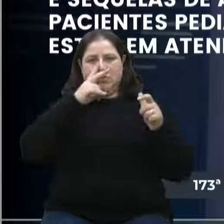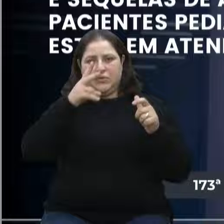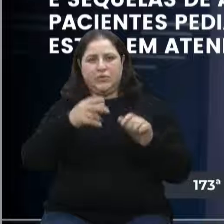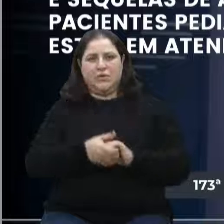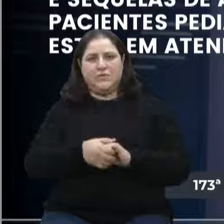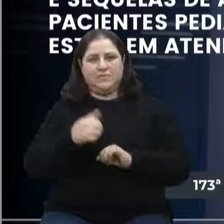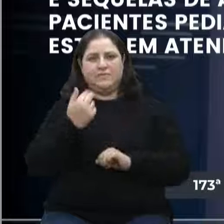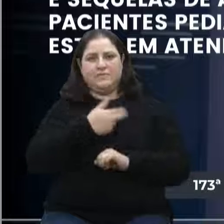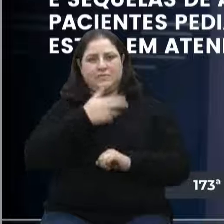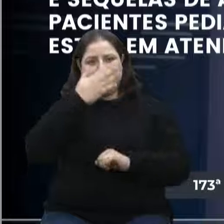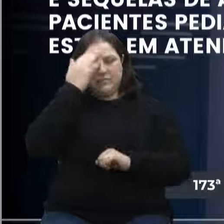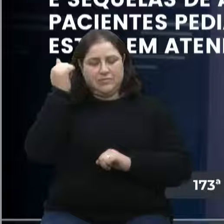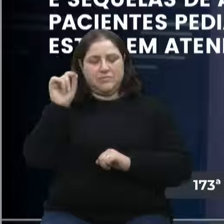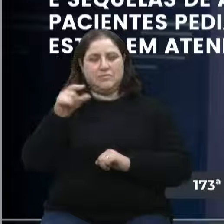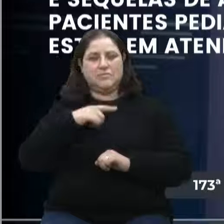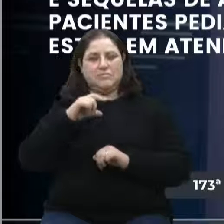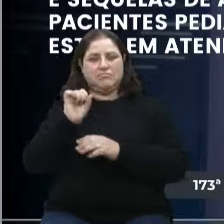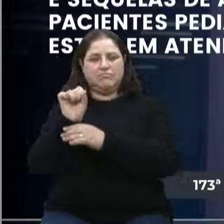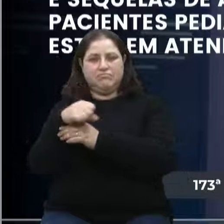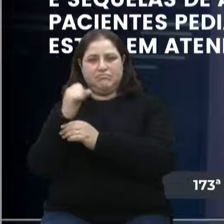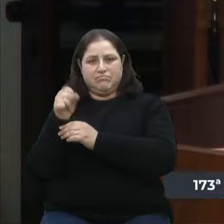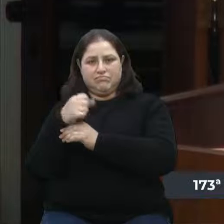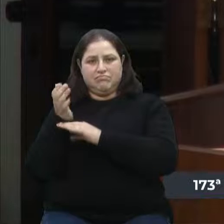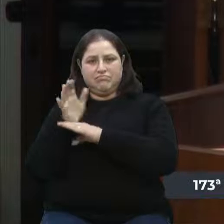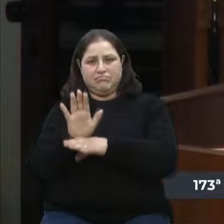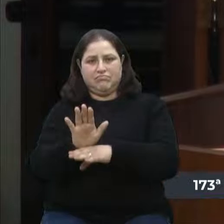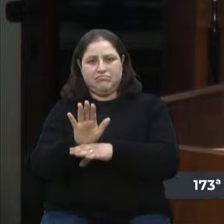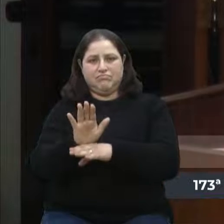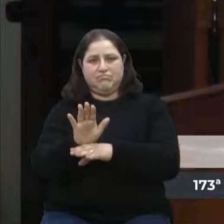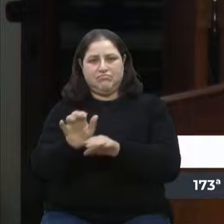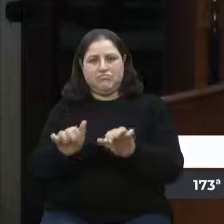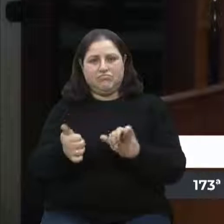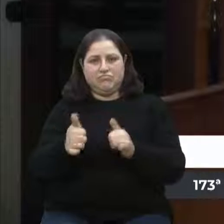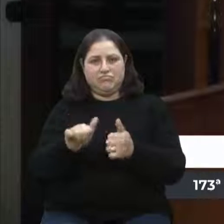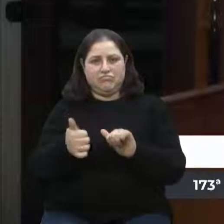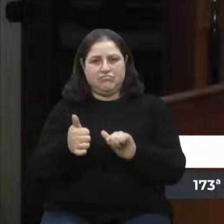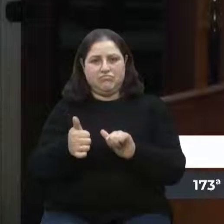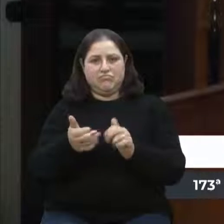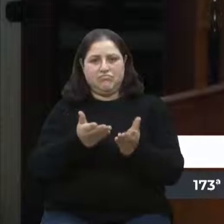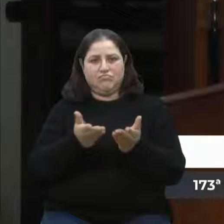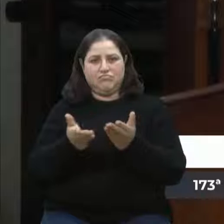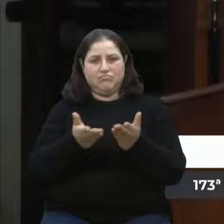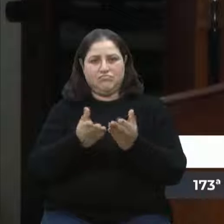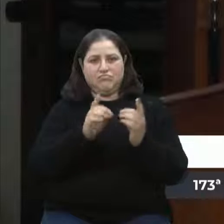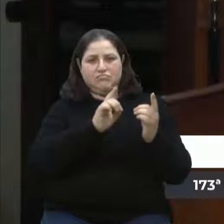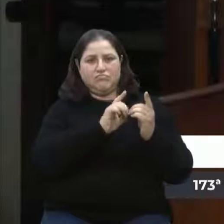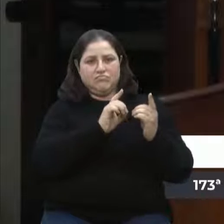e a gente sabe o quanto a fisioterapia contribui para a qualificação do atendimento, redução